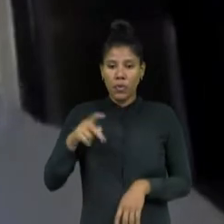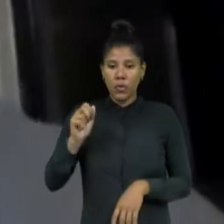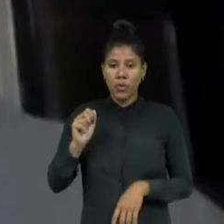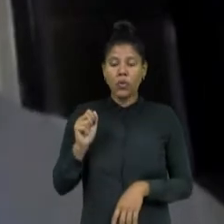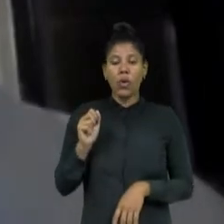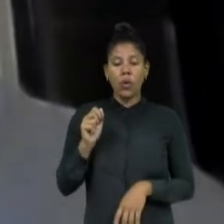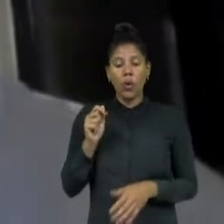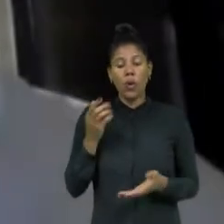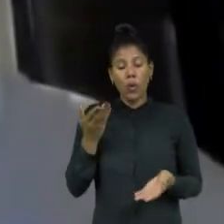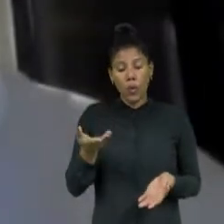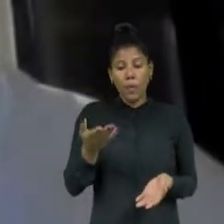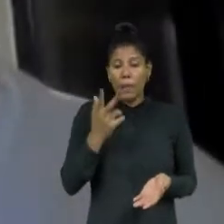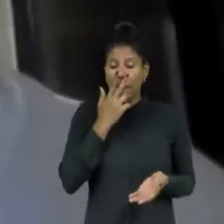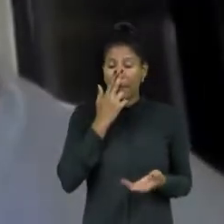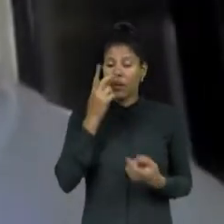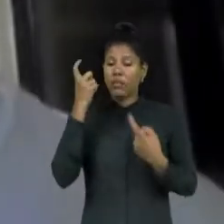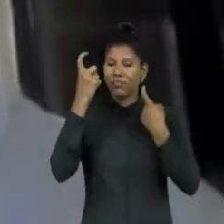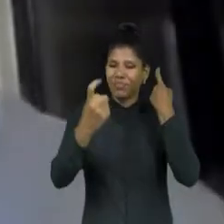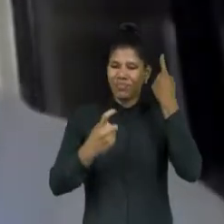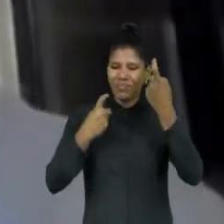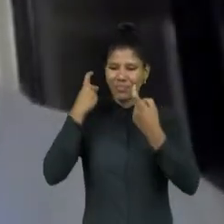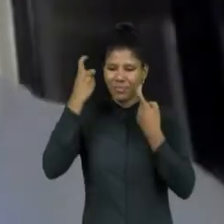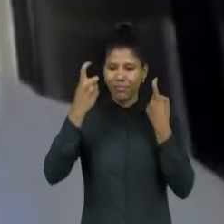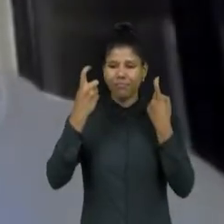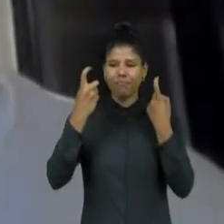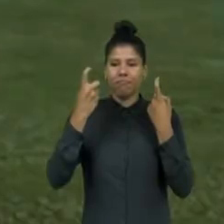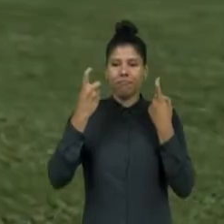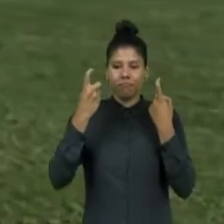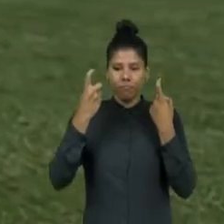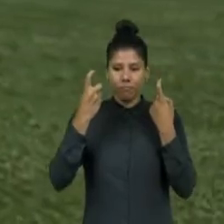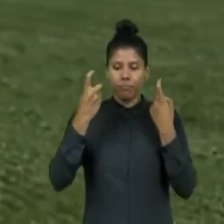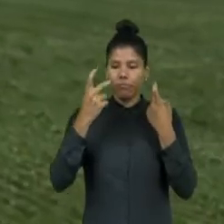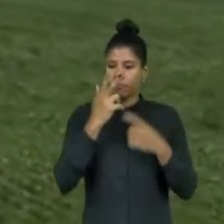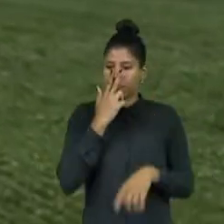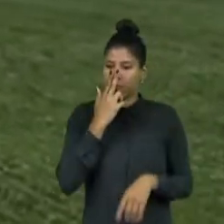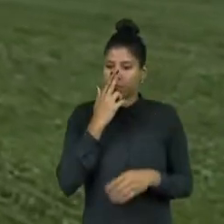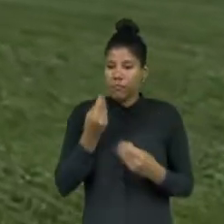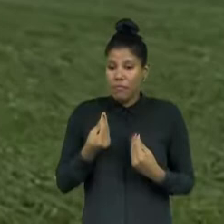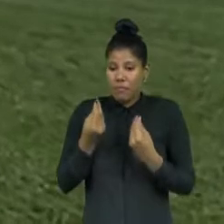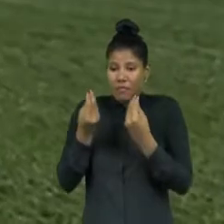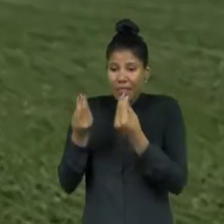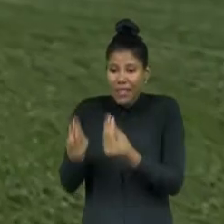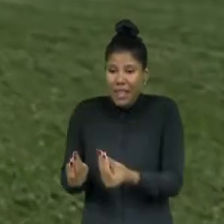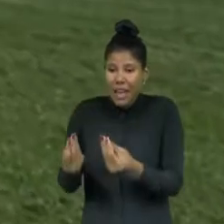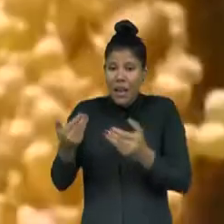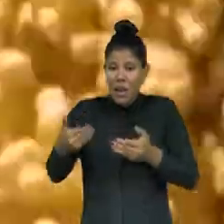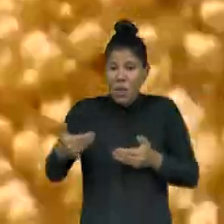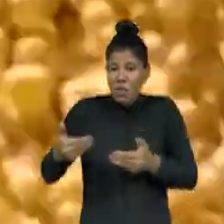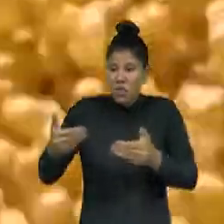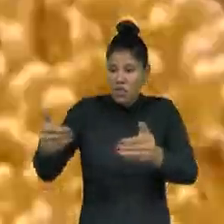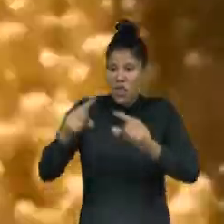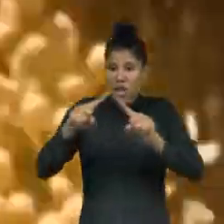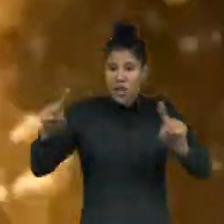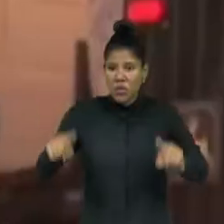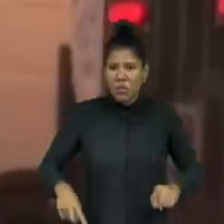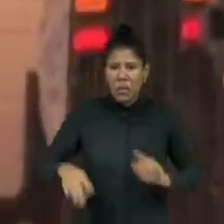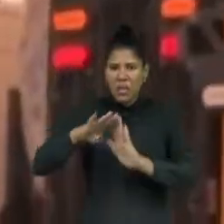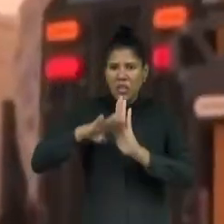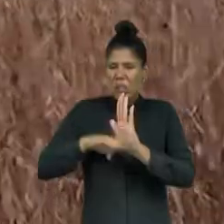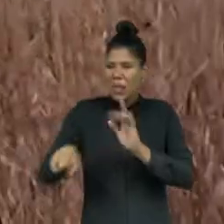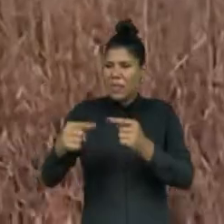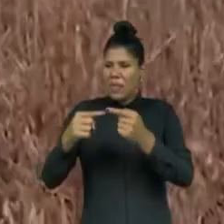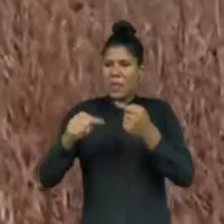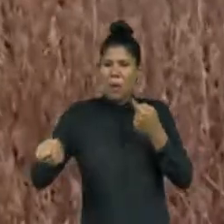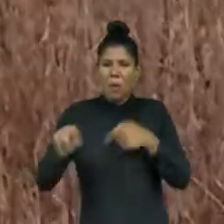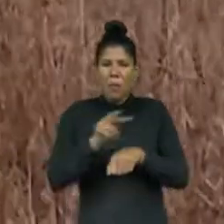vê com preocupação quando se dá poder de fiscalização a um Ministério de Planejamento de Políticas Agrárias, sem que este